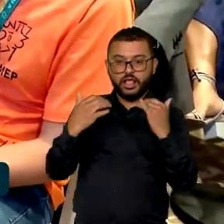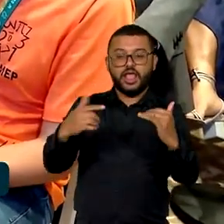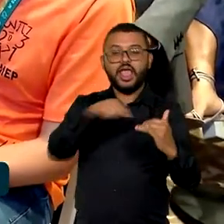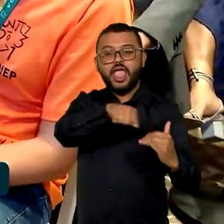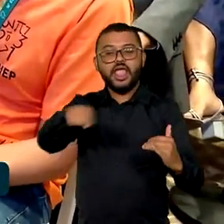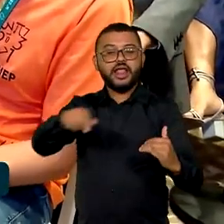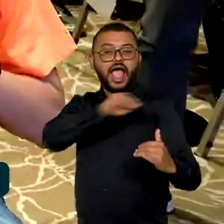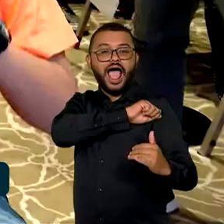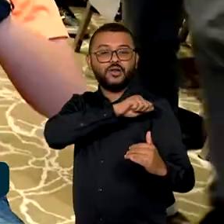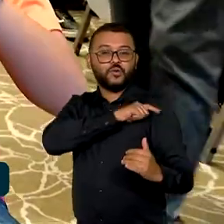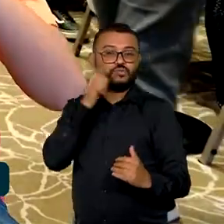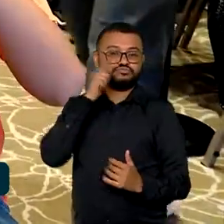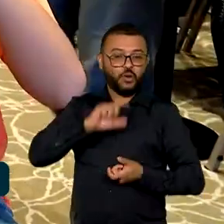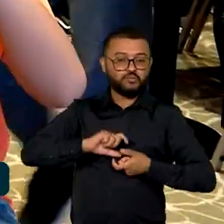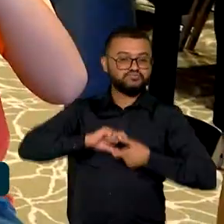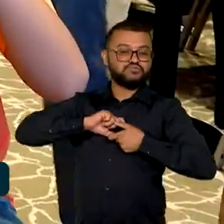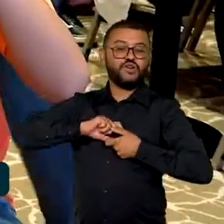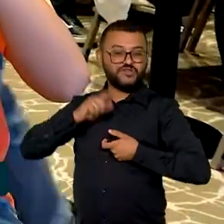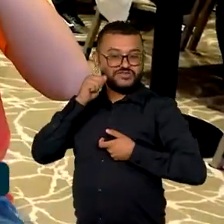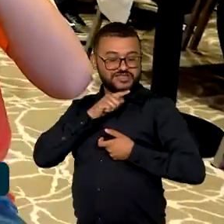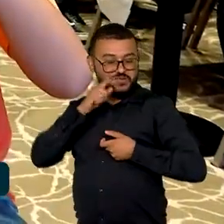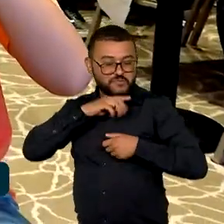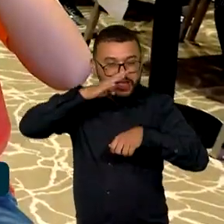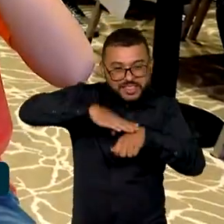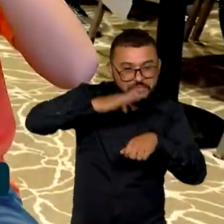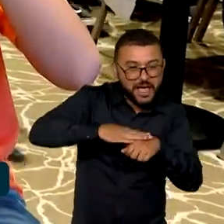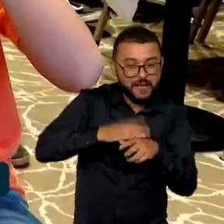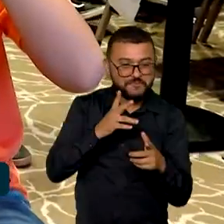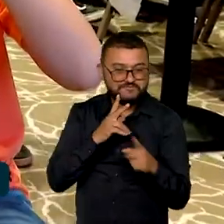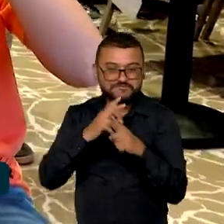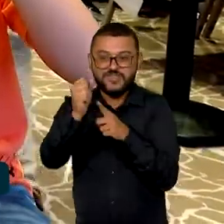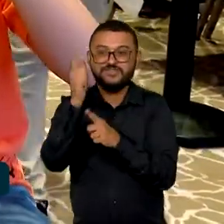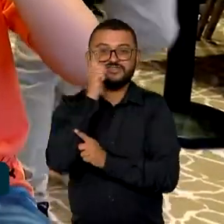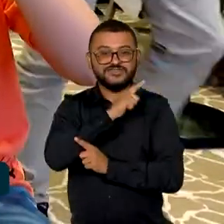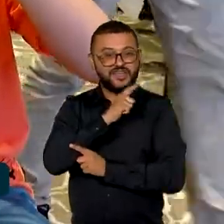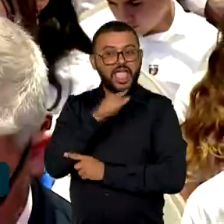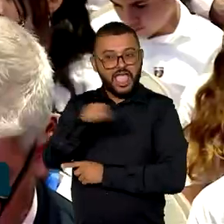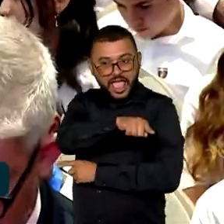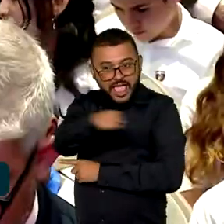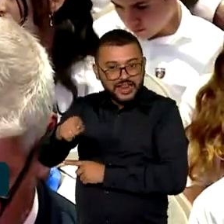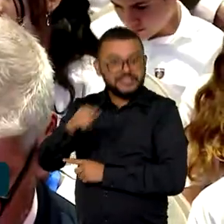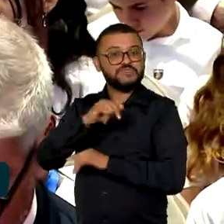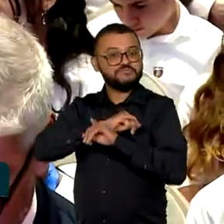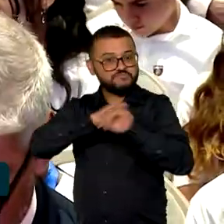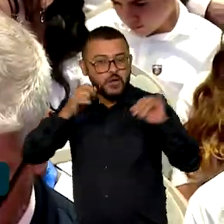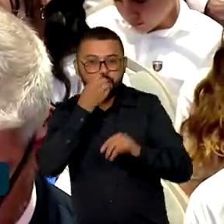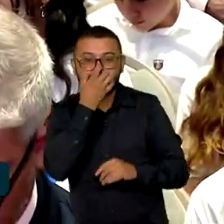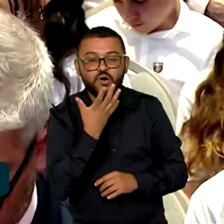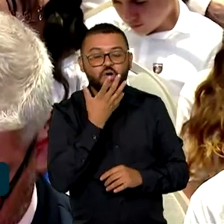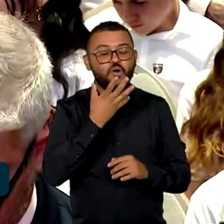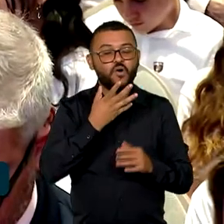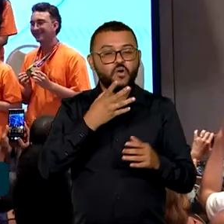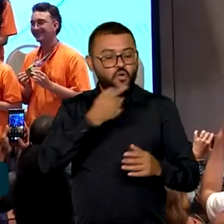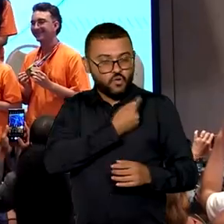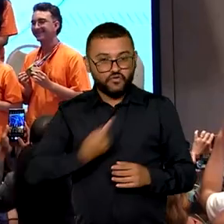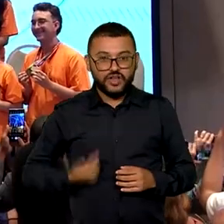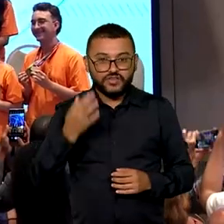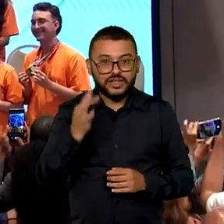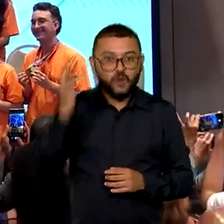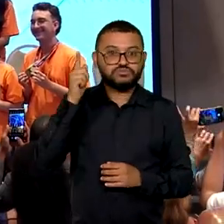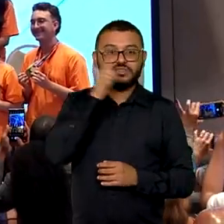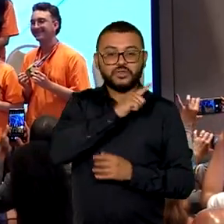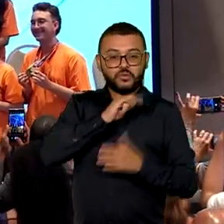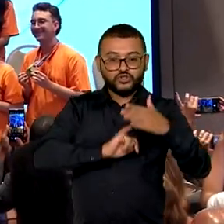que conquistaram medalhas em Olimpíadas de Matemática e que receberam uma boa notícia. O governo federal credenciou o INPA, Instituto